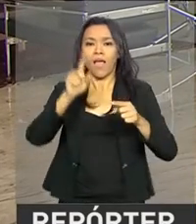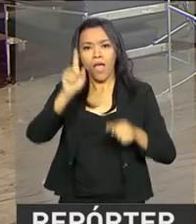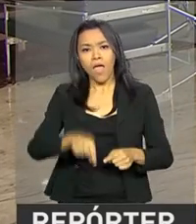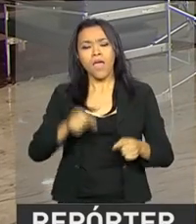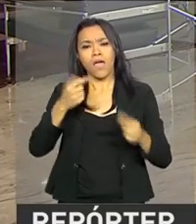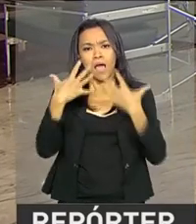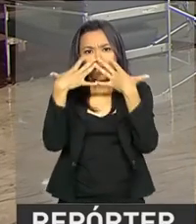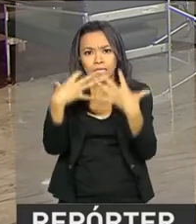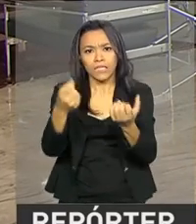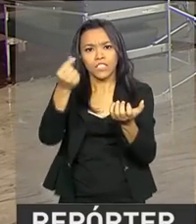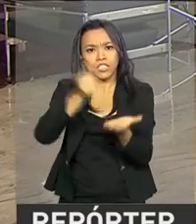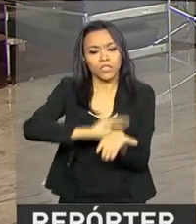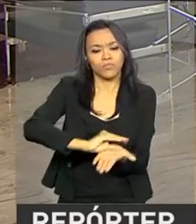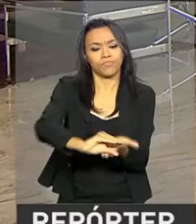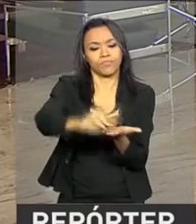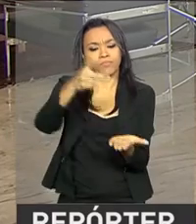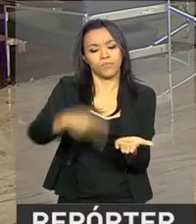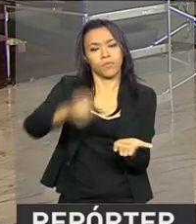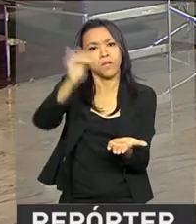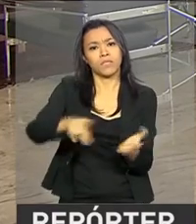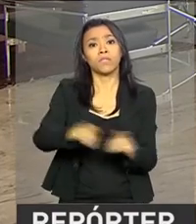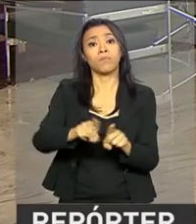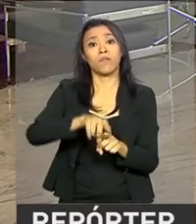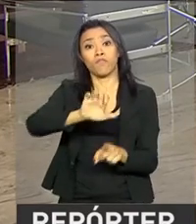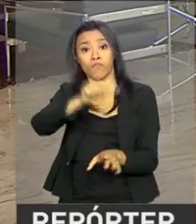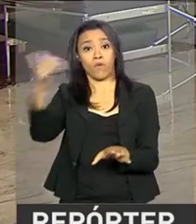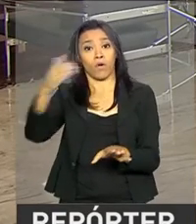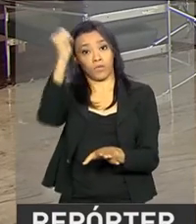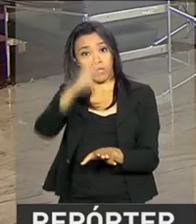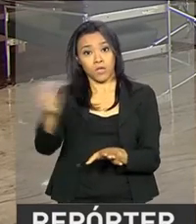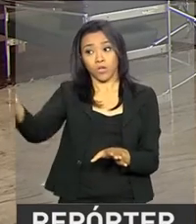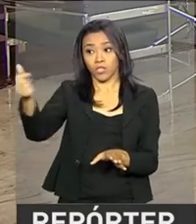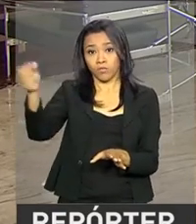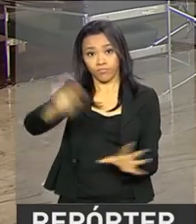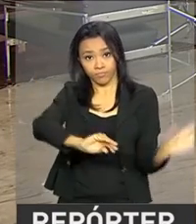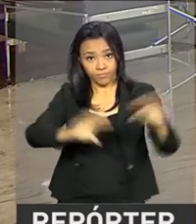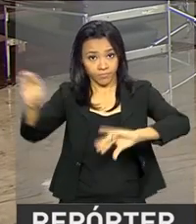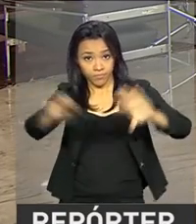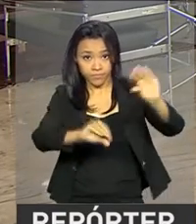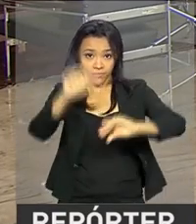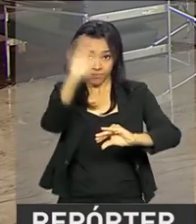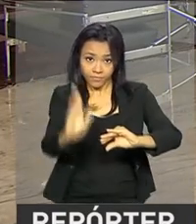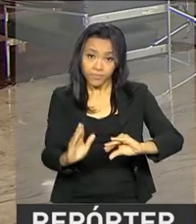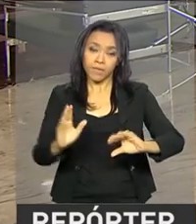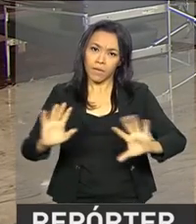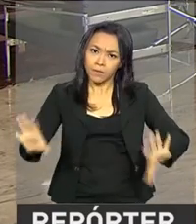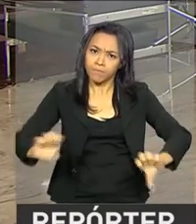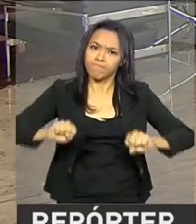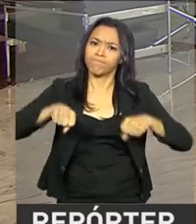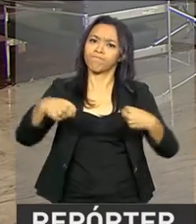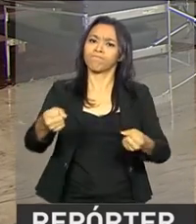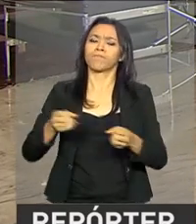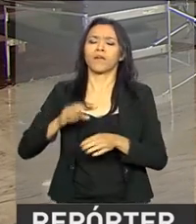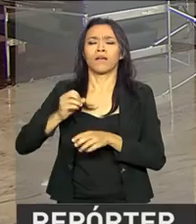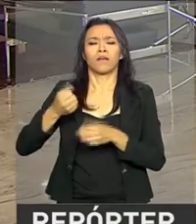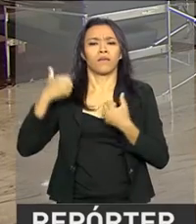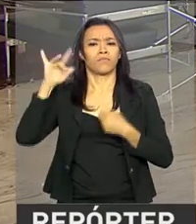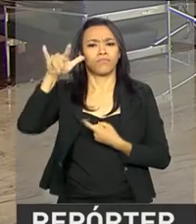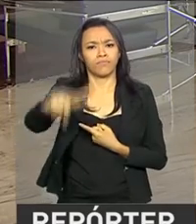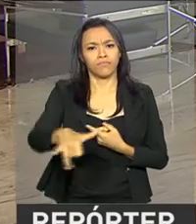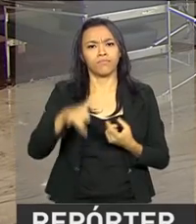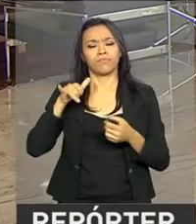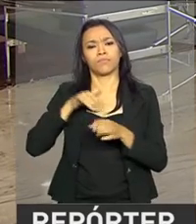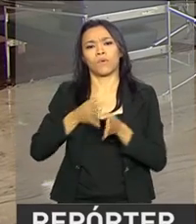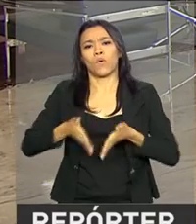investimentos nacionais e estrangeiros para o brasil para garantir que haja mais investimentos em portos e ferrovias e rodovias